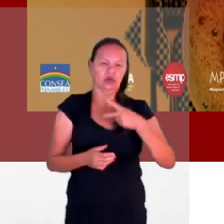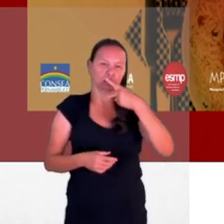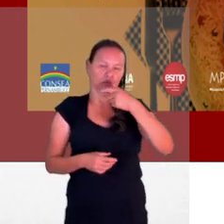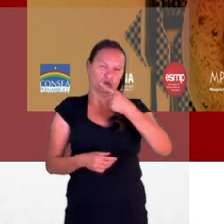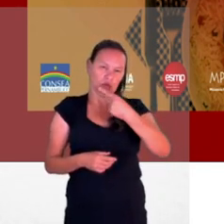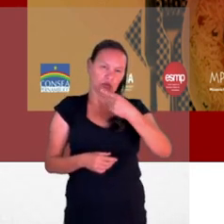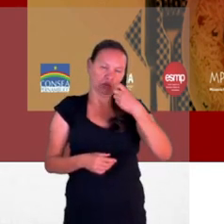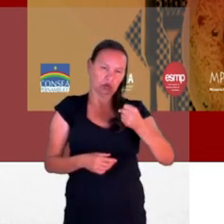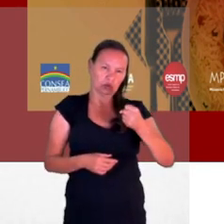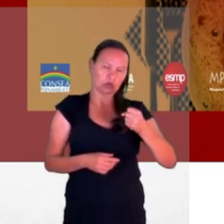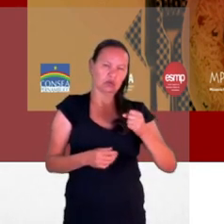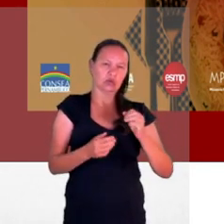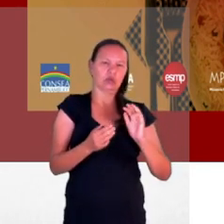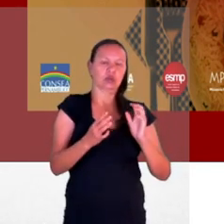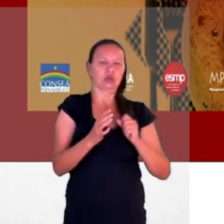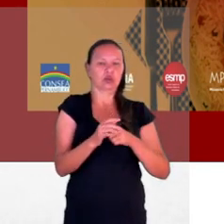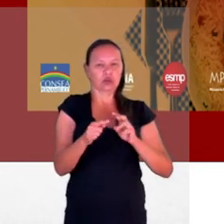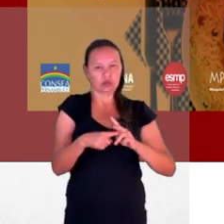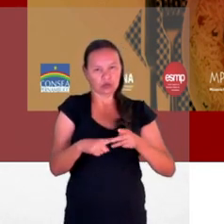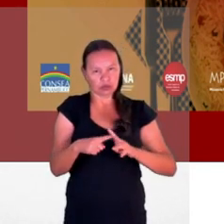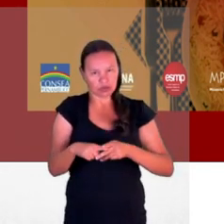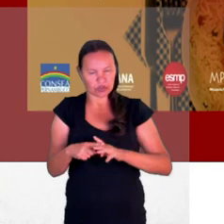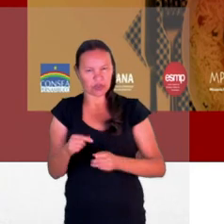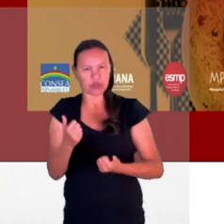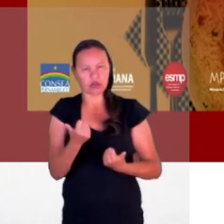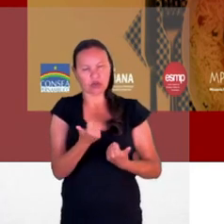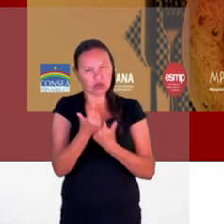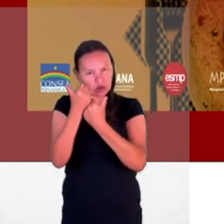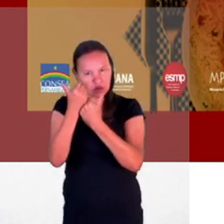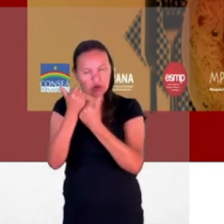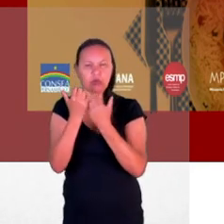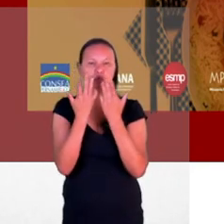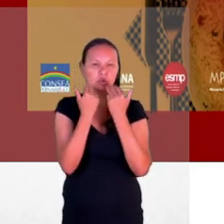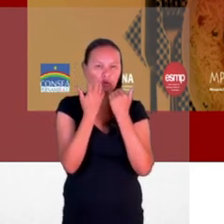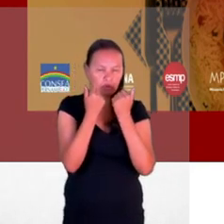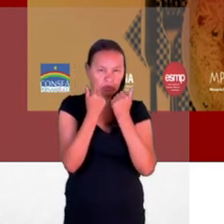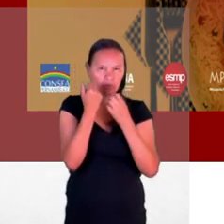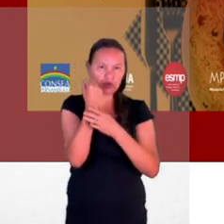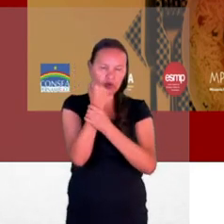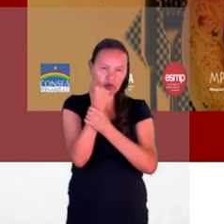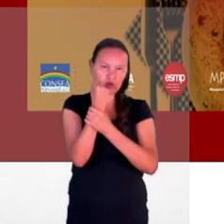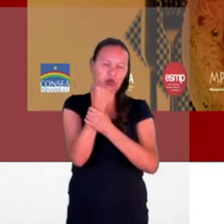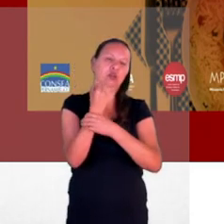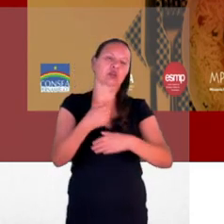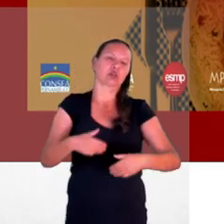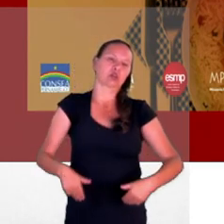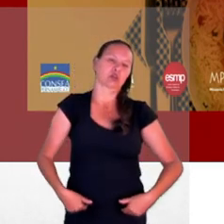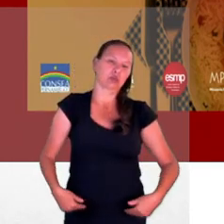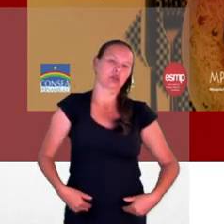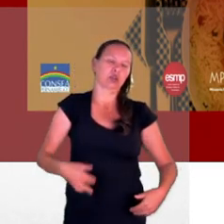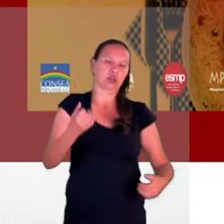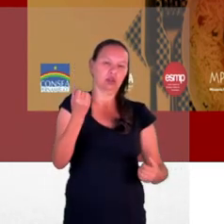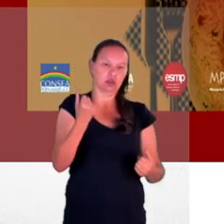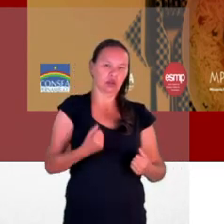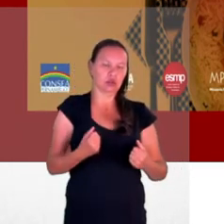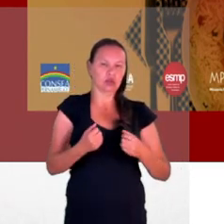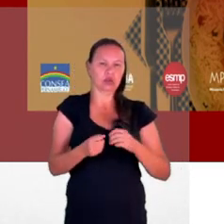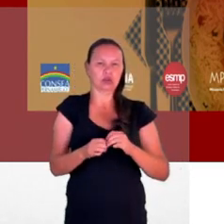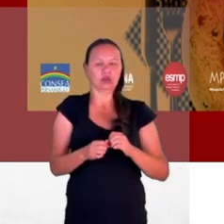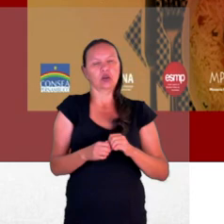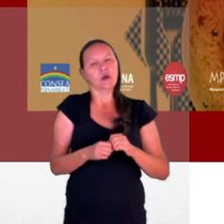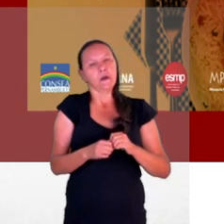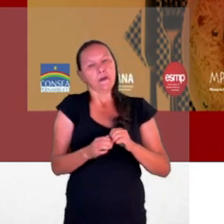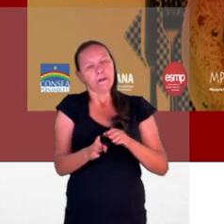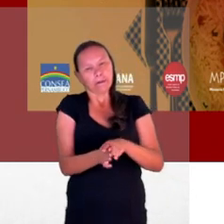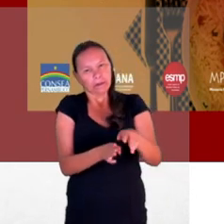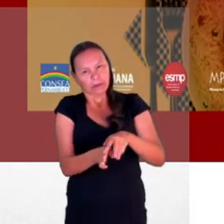oficinas de apoio né desse projeto de segurança alimentar e controle social o Conselho Estadual tem por força de